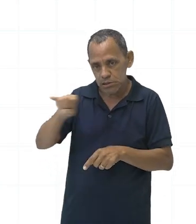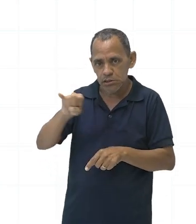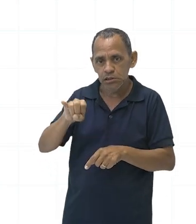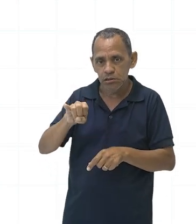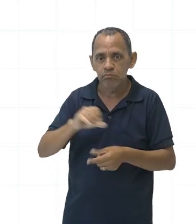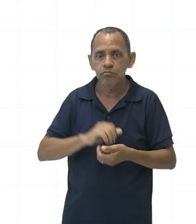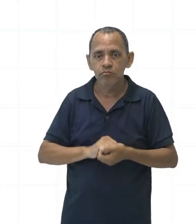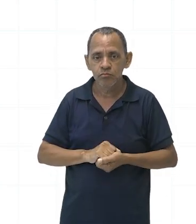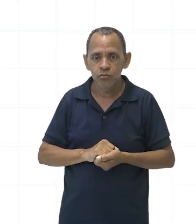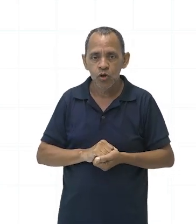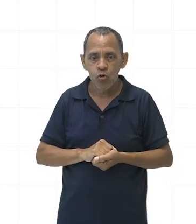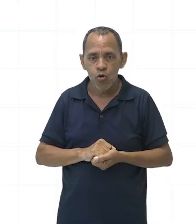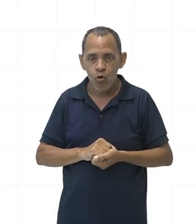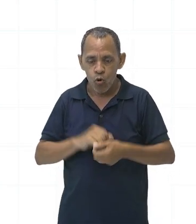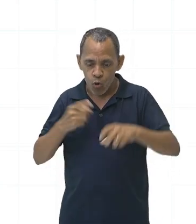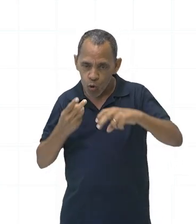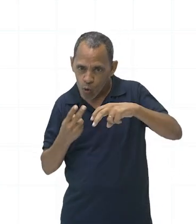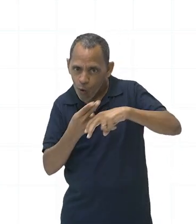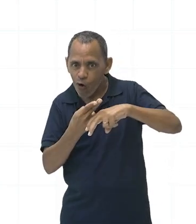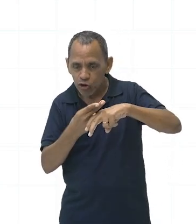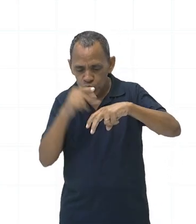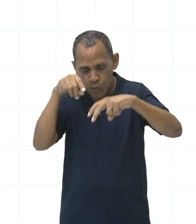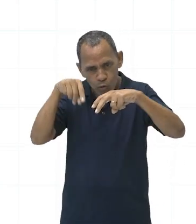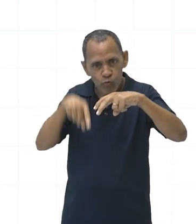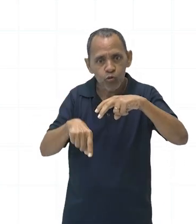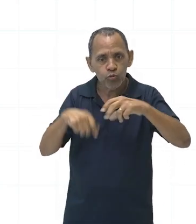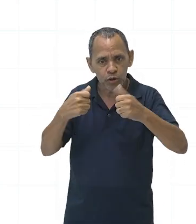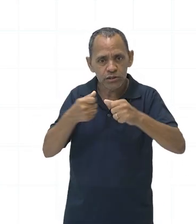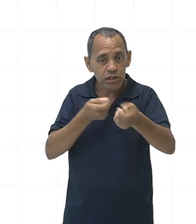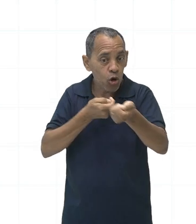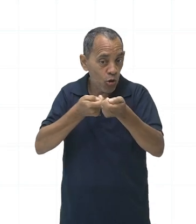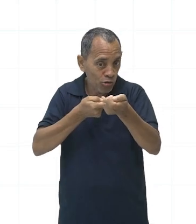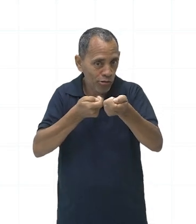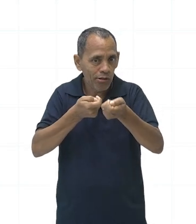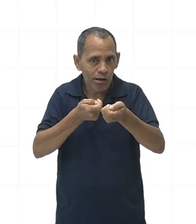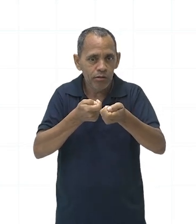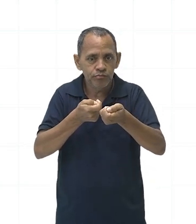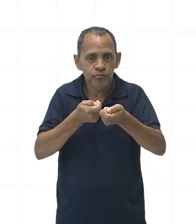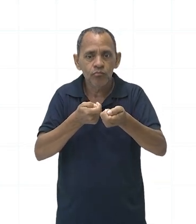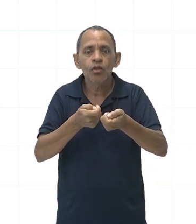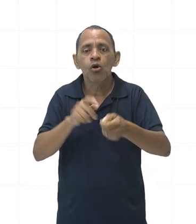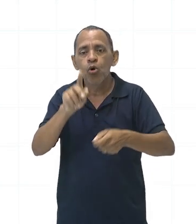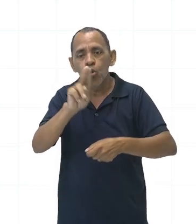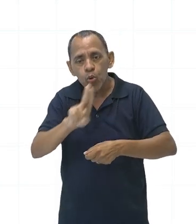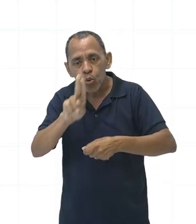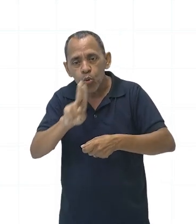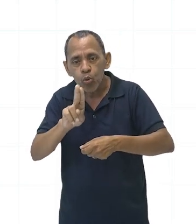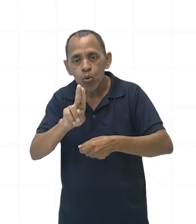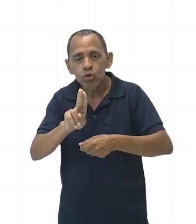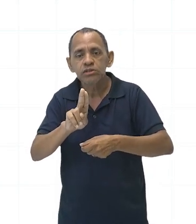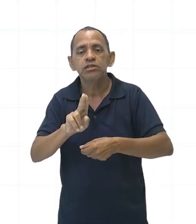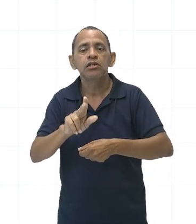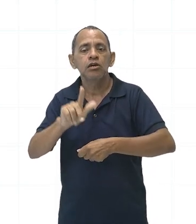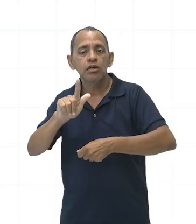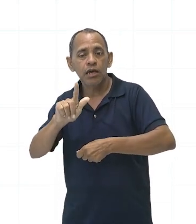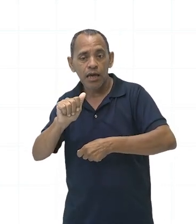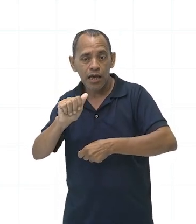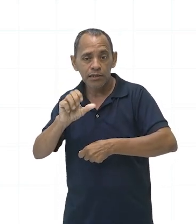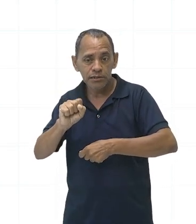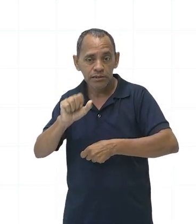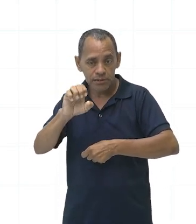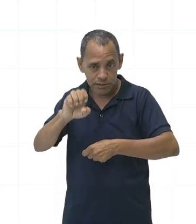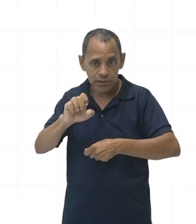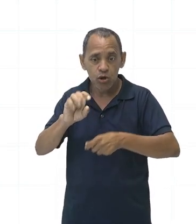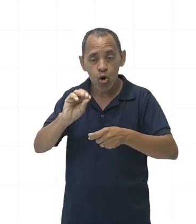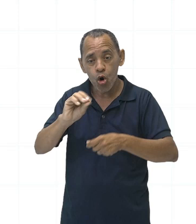Sai bastante sangue, então tem que controlar, tá bom? Pressione uma gaze ou pano limpo sobre o corte para estancar